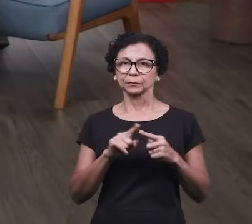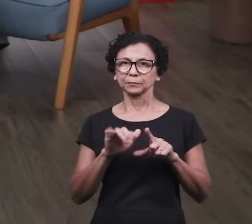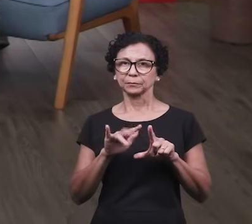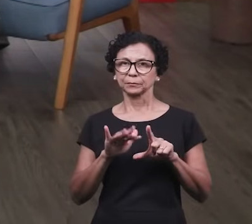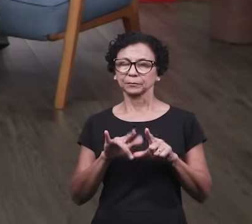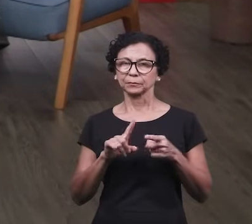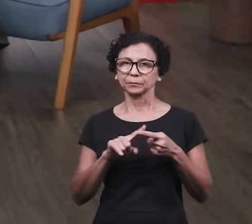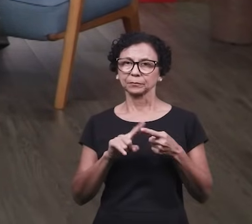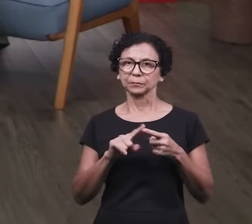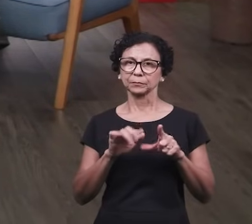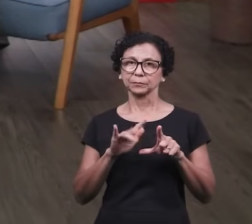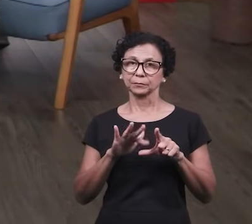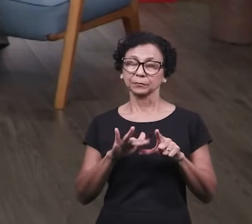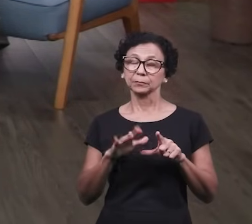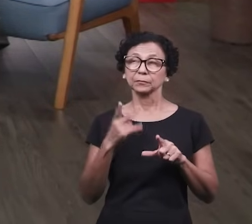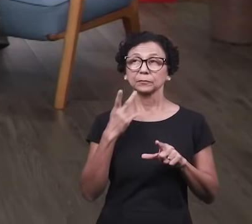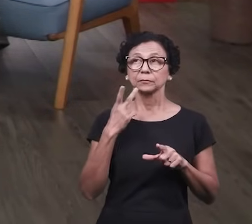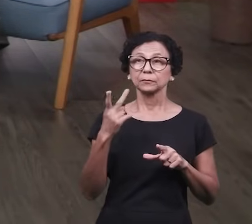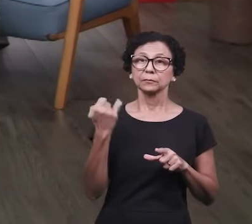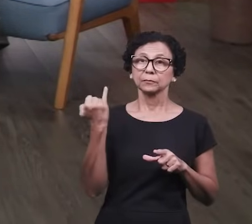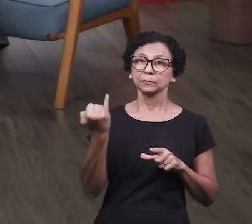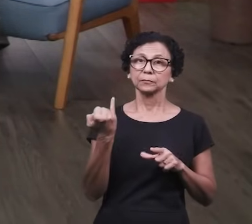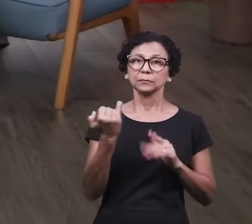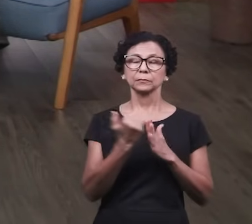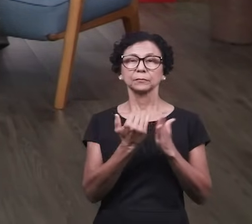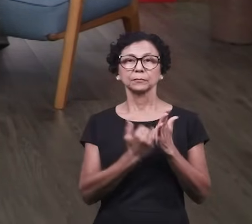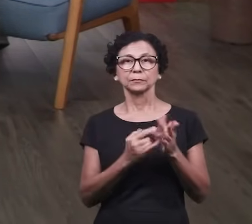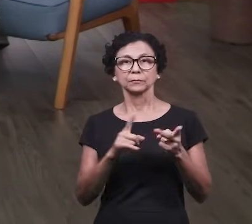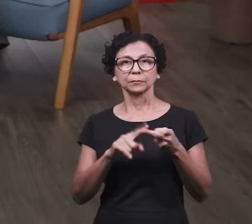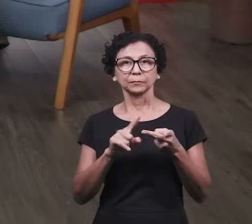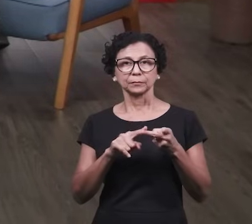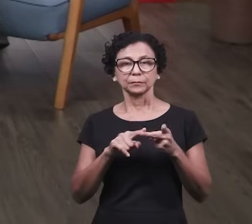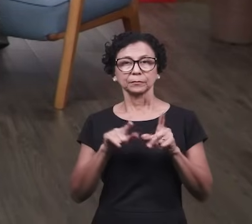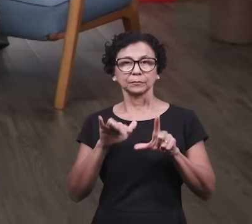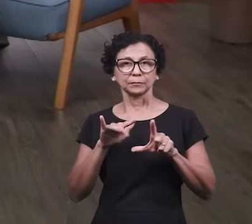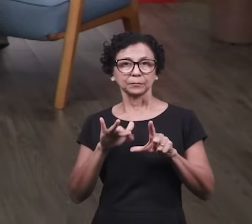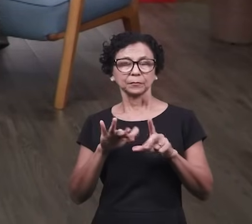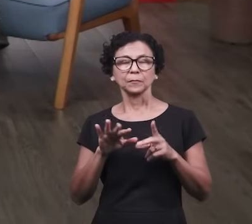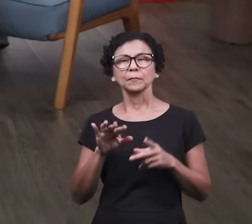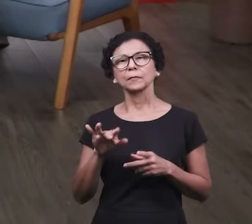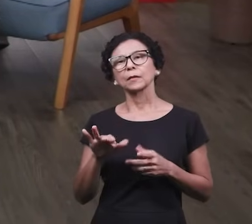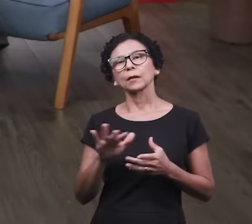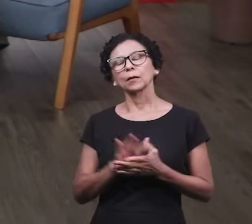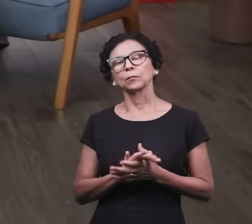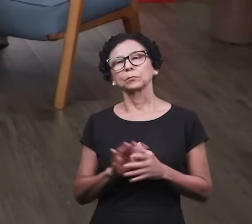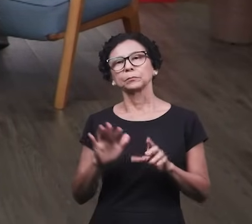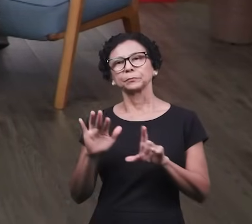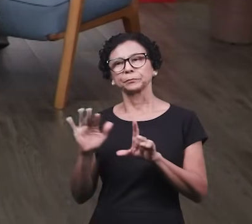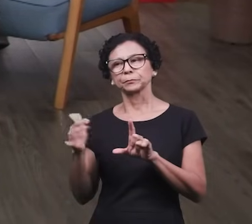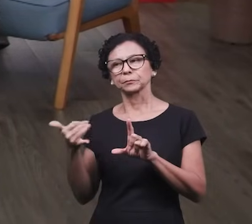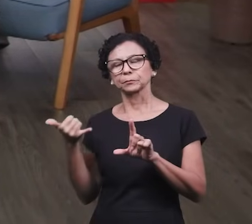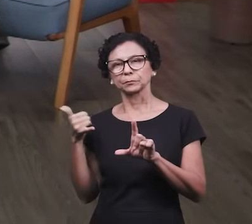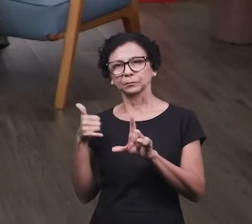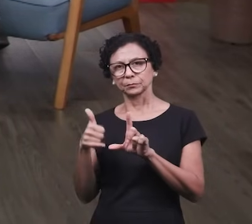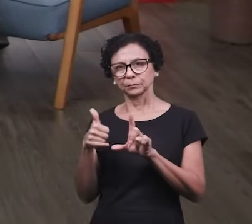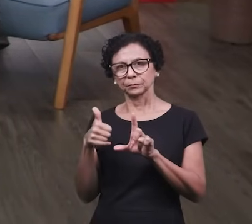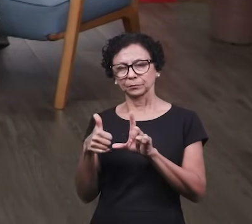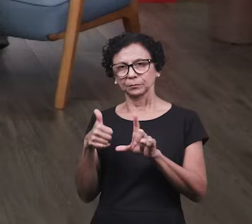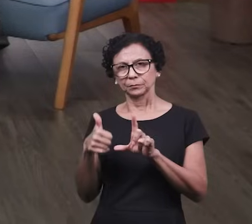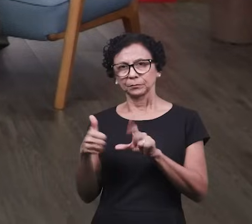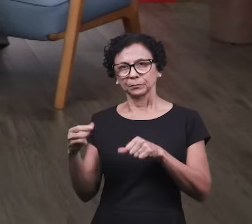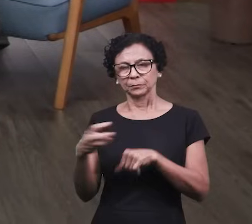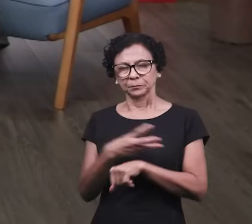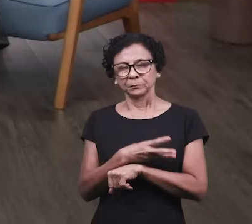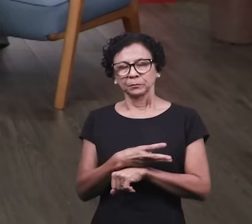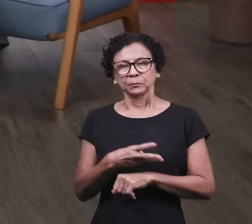tá? Aquele primeiro é para você falar sobre a importância do programa. Esse agora, quando você aponta a câmera do seu celular e vai para